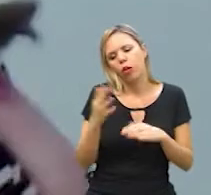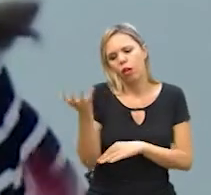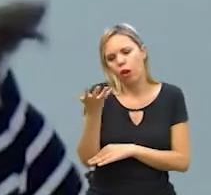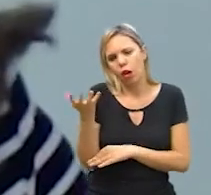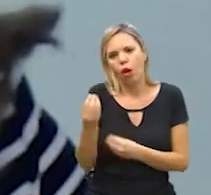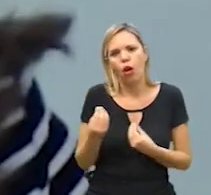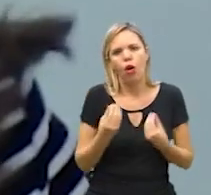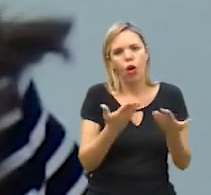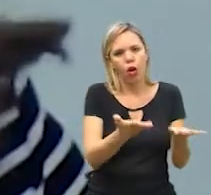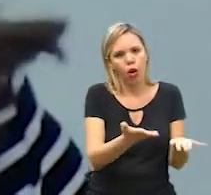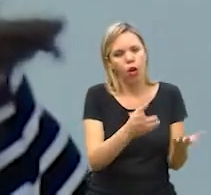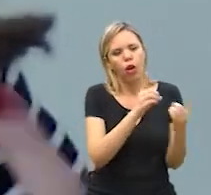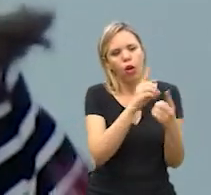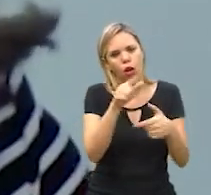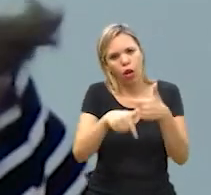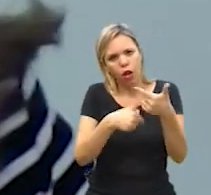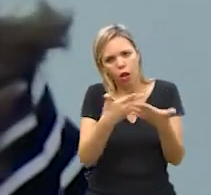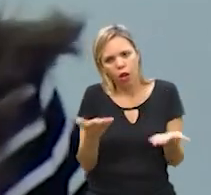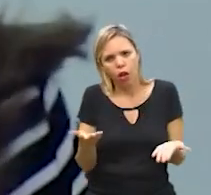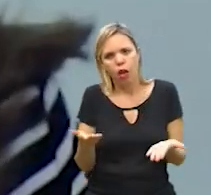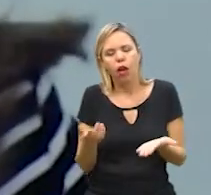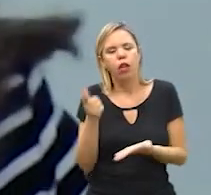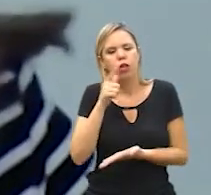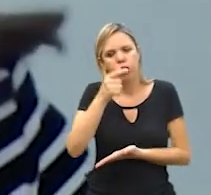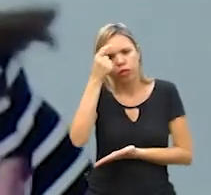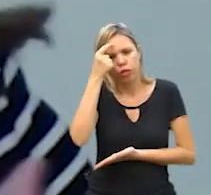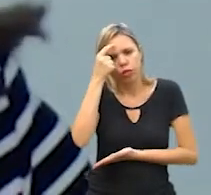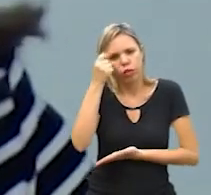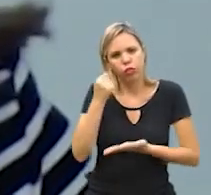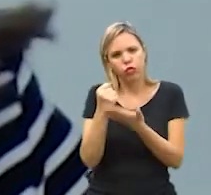em situação de rua, oferecendo